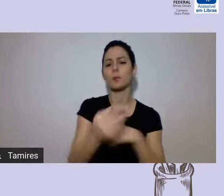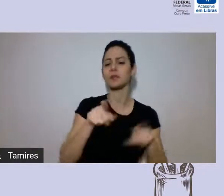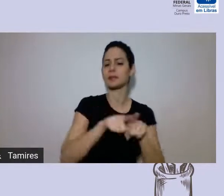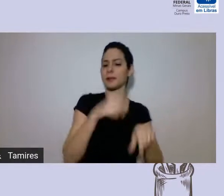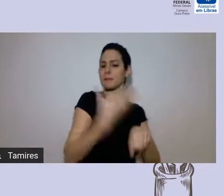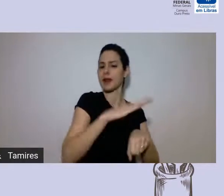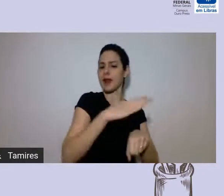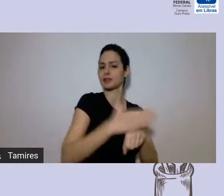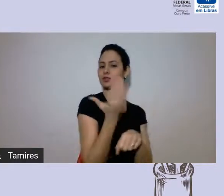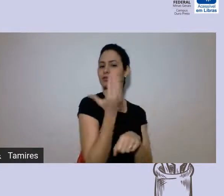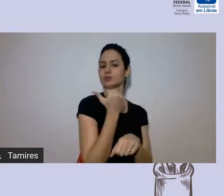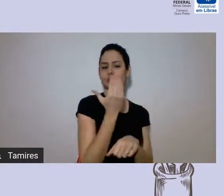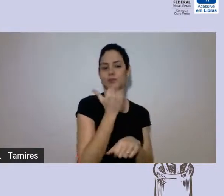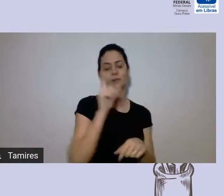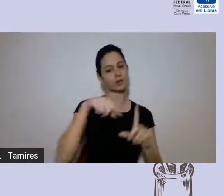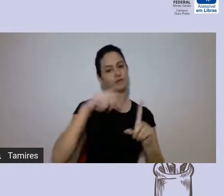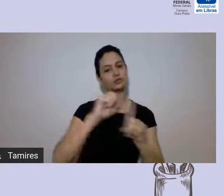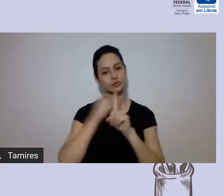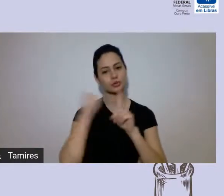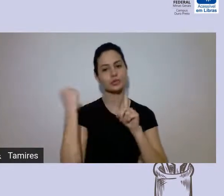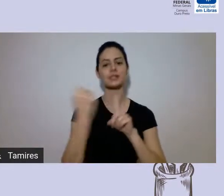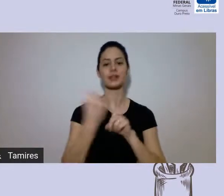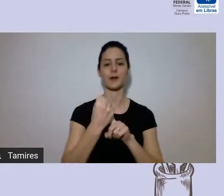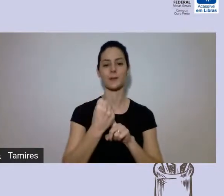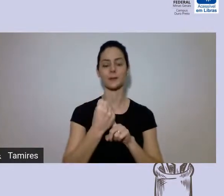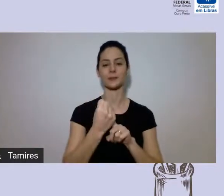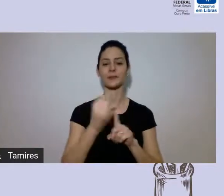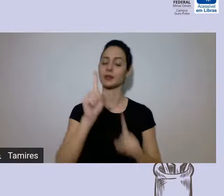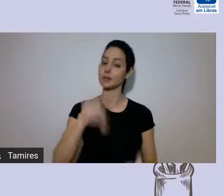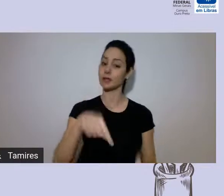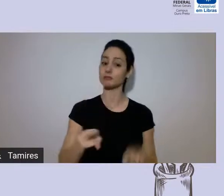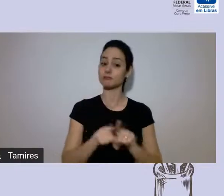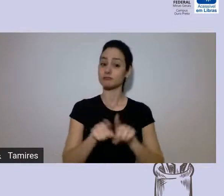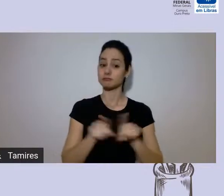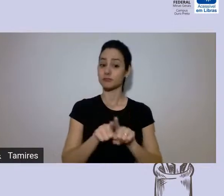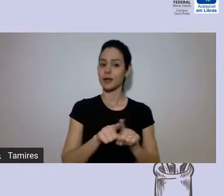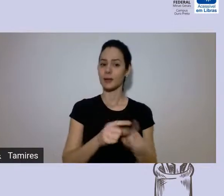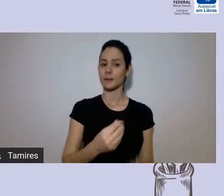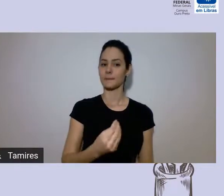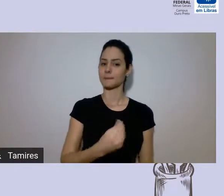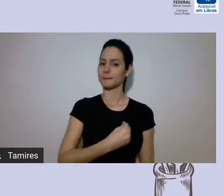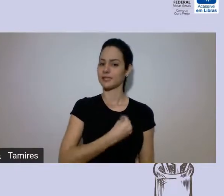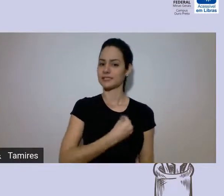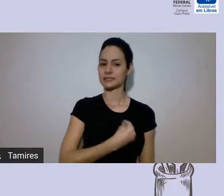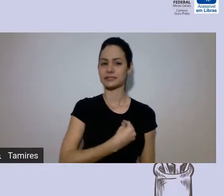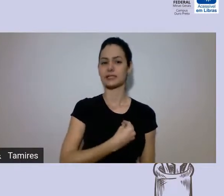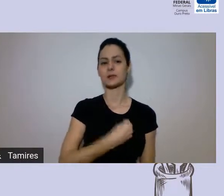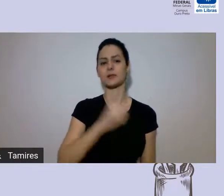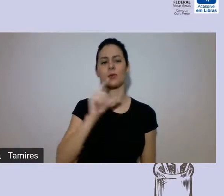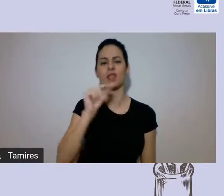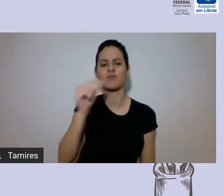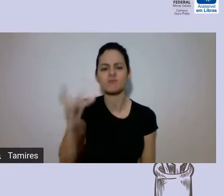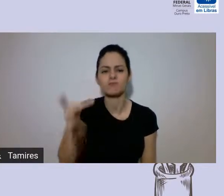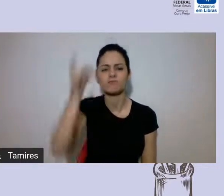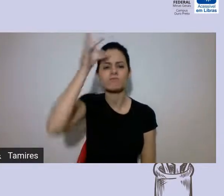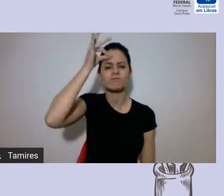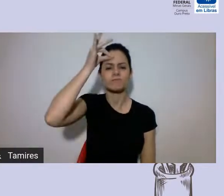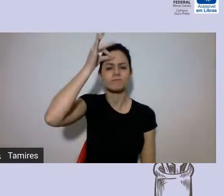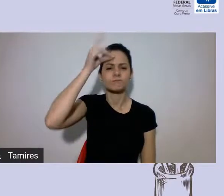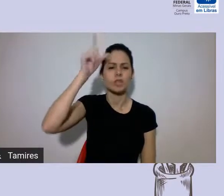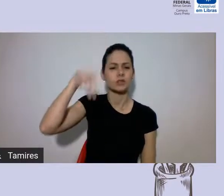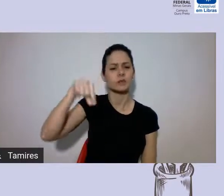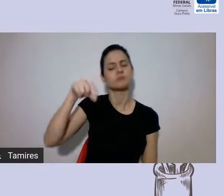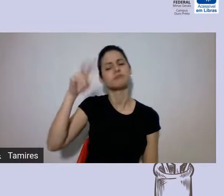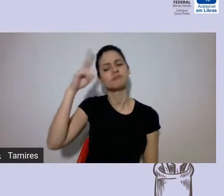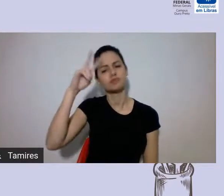como fato social que participa, né, da fixação de memória social e